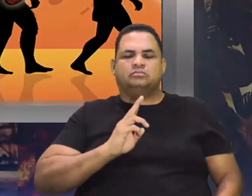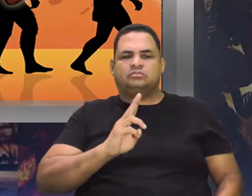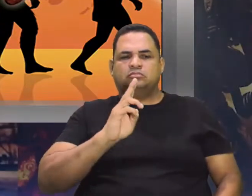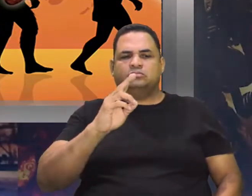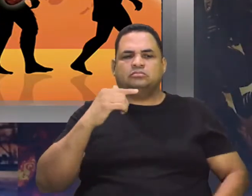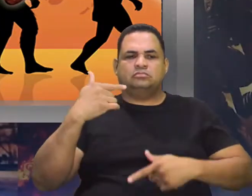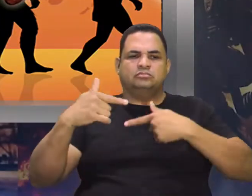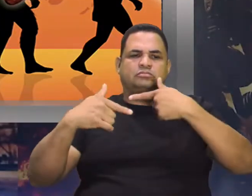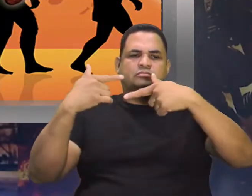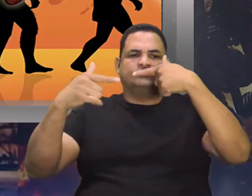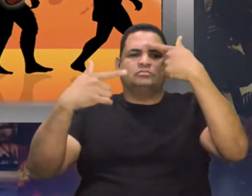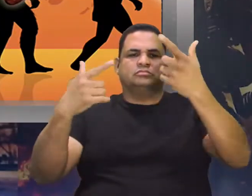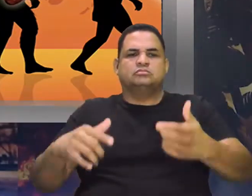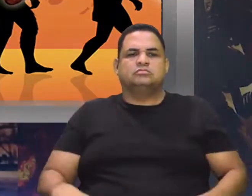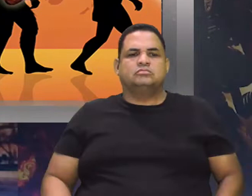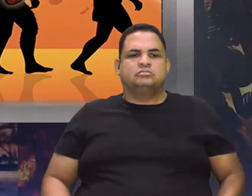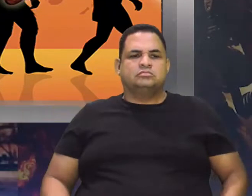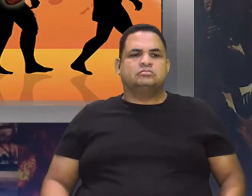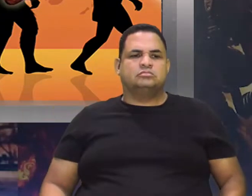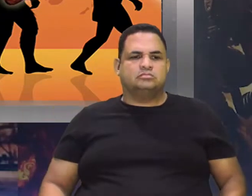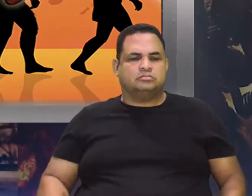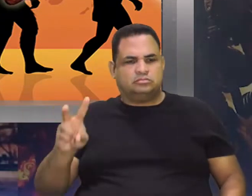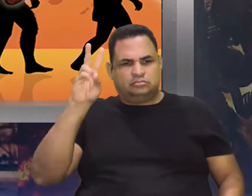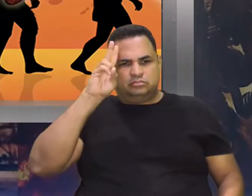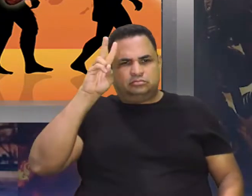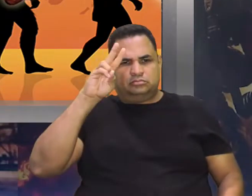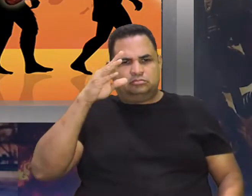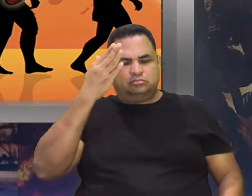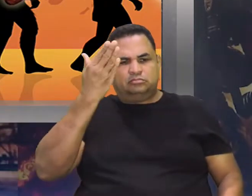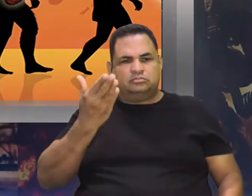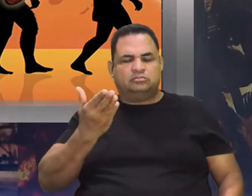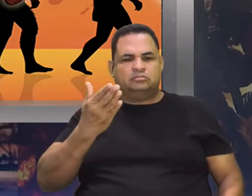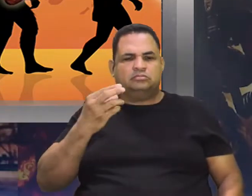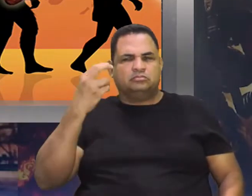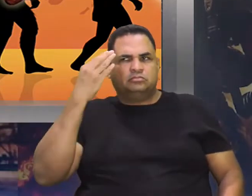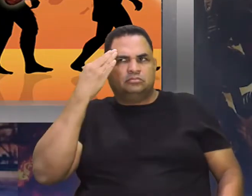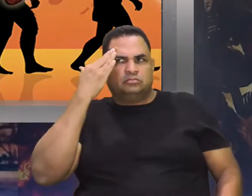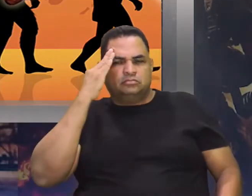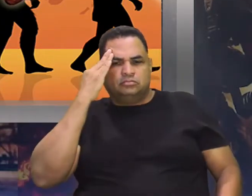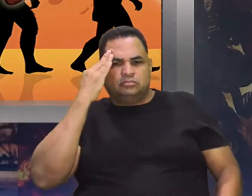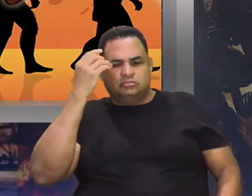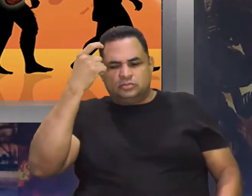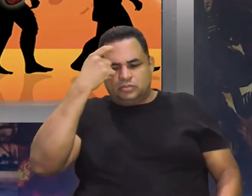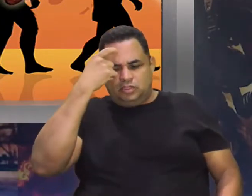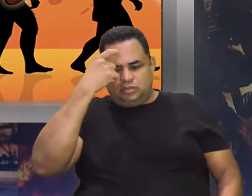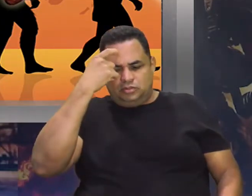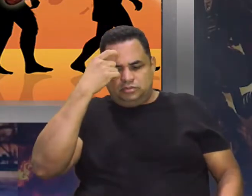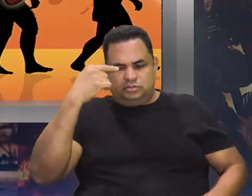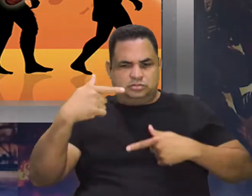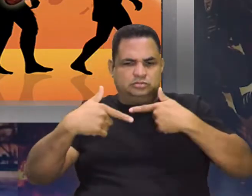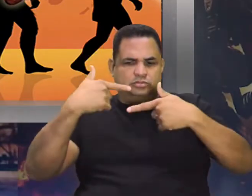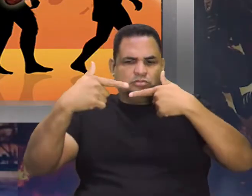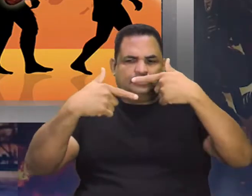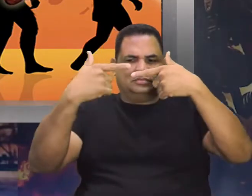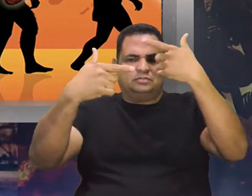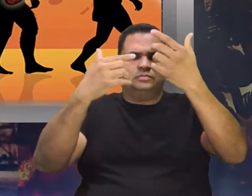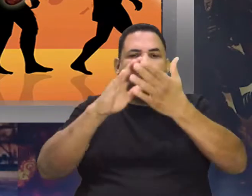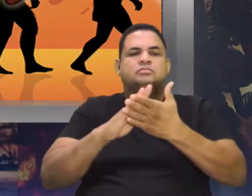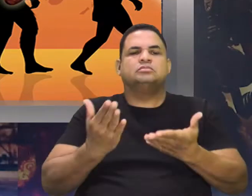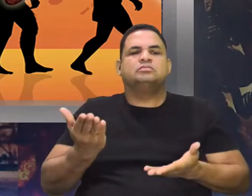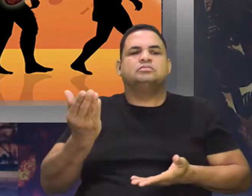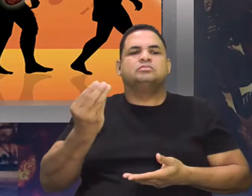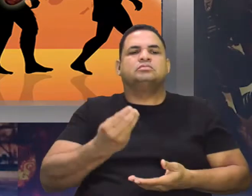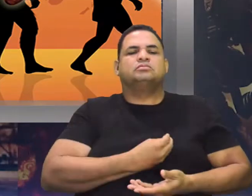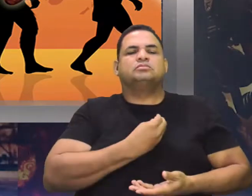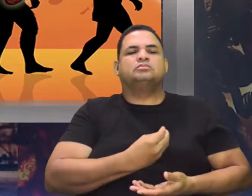processo evolucionista? Que momento da história essa concepção evolucionista ela vai estar presente aí